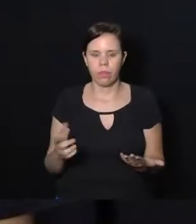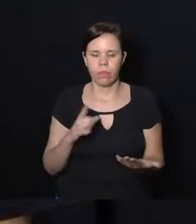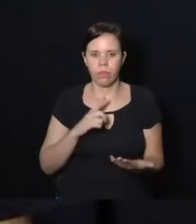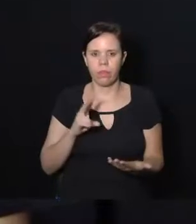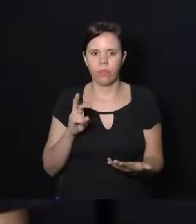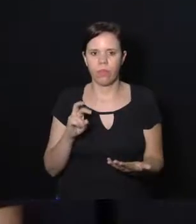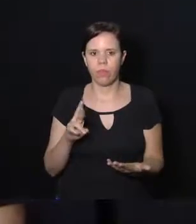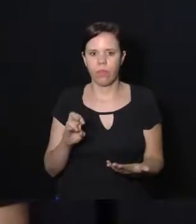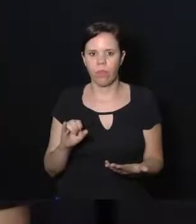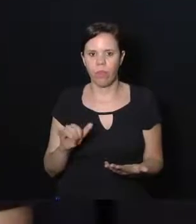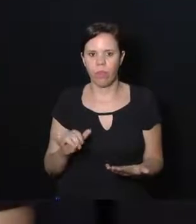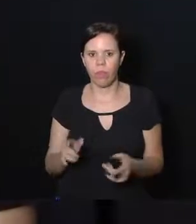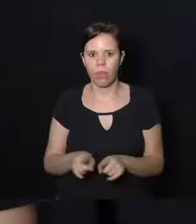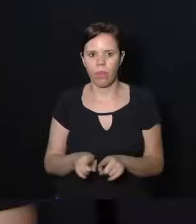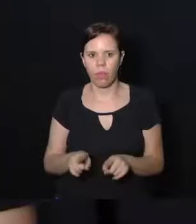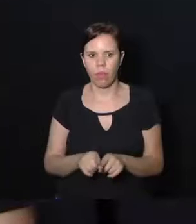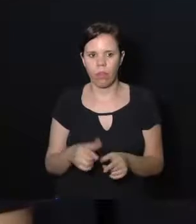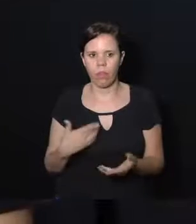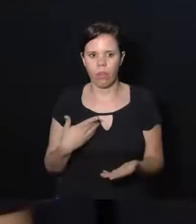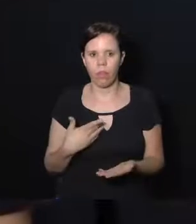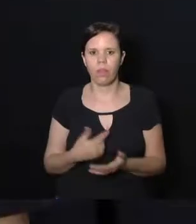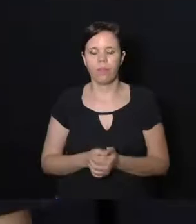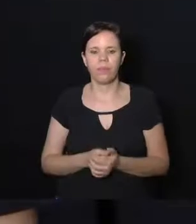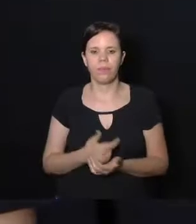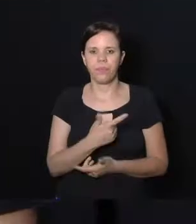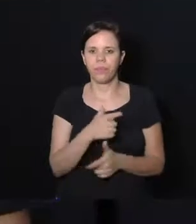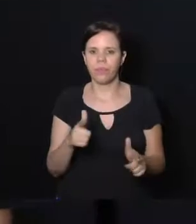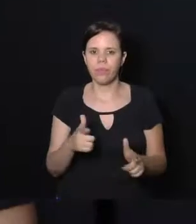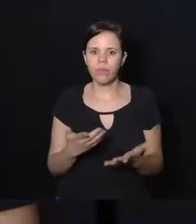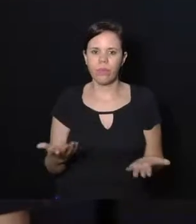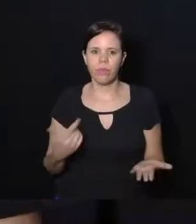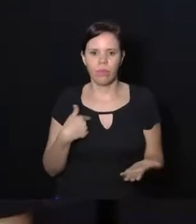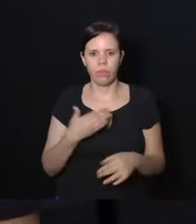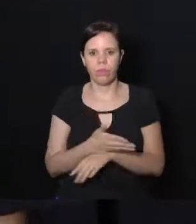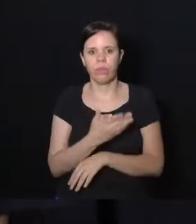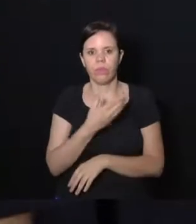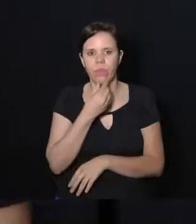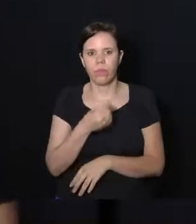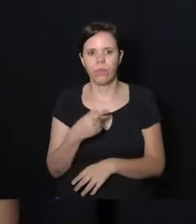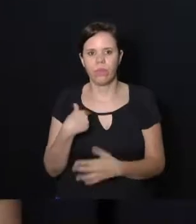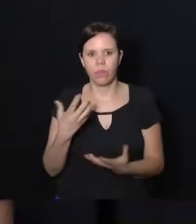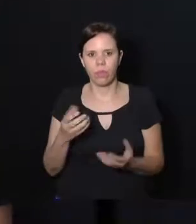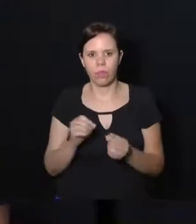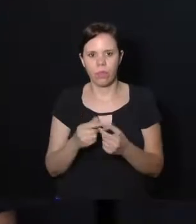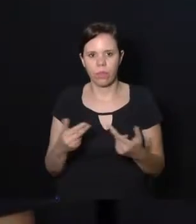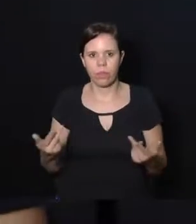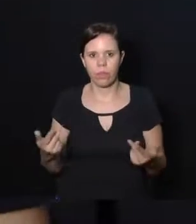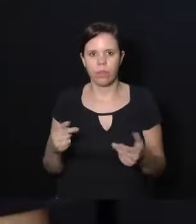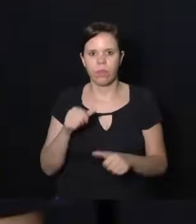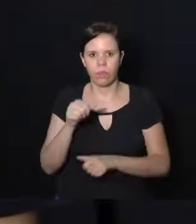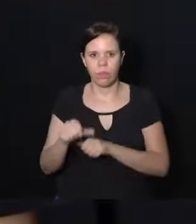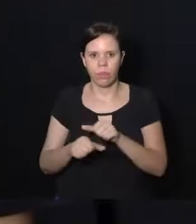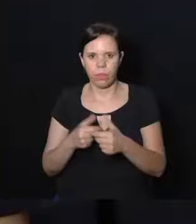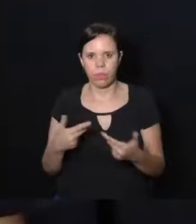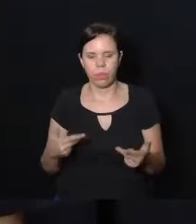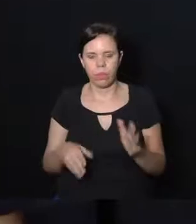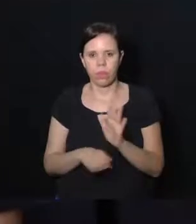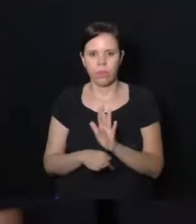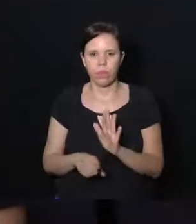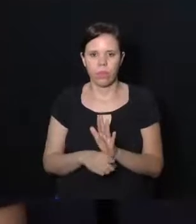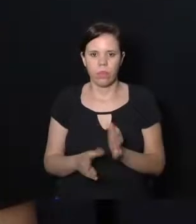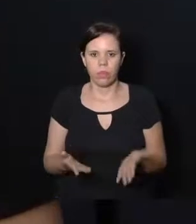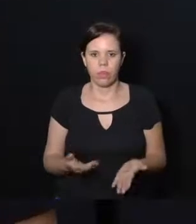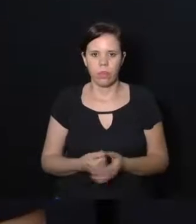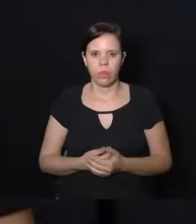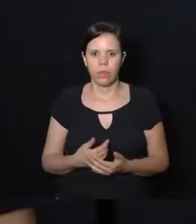né, que foi. Daí depois não tinha nenhum menino, eu falei, eu vou entrar lá, eu quero fazer alguma coisa, eu quero mudar. Eu quero fazer uma coisa que